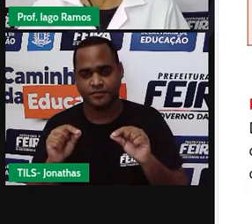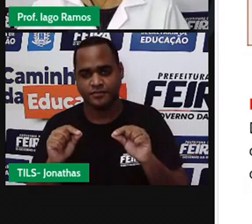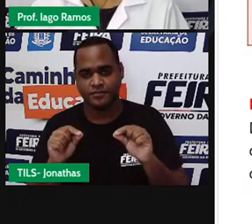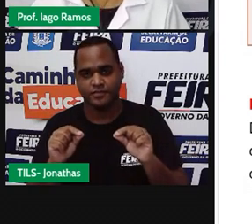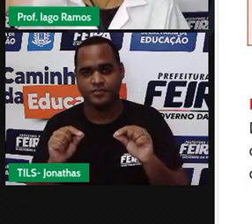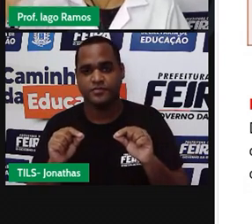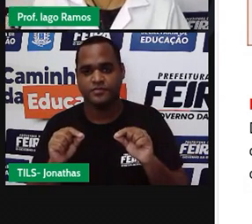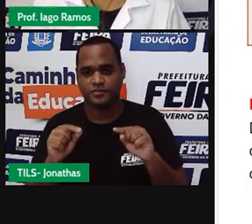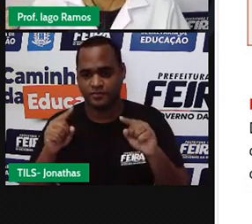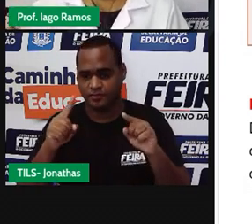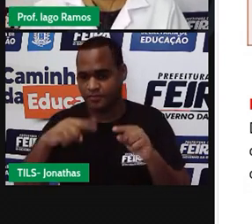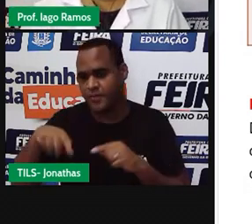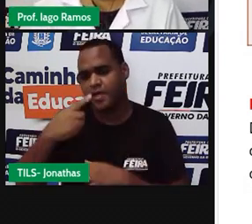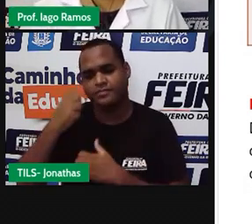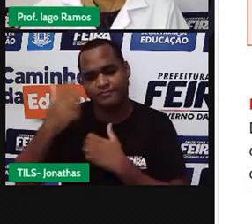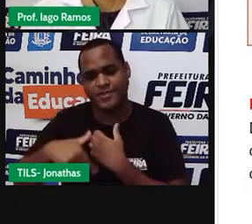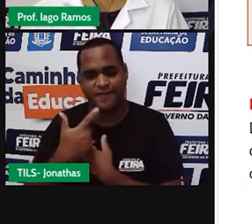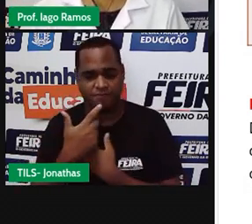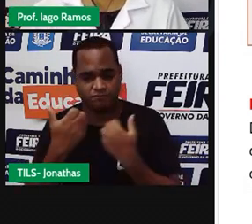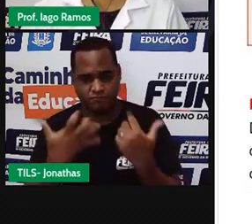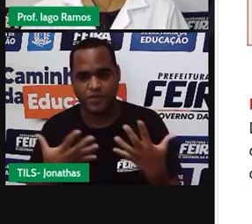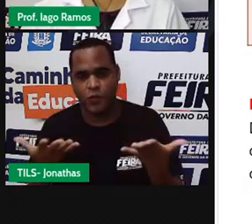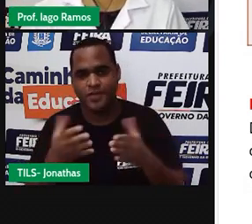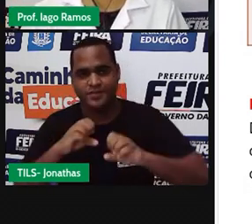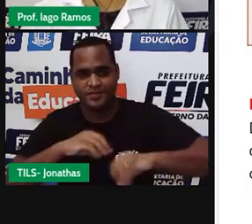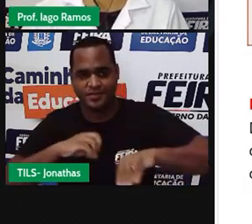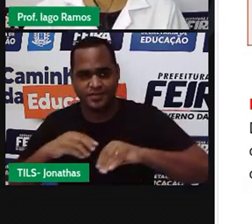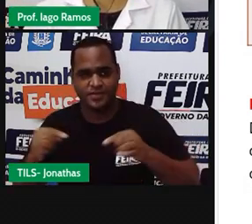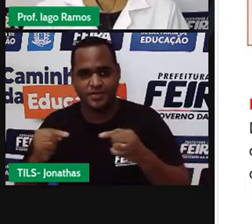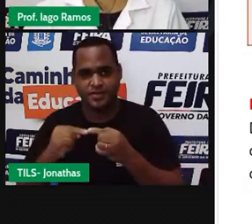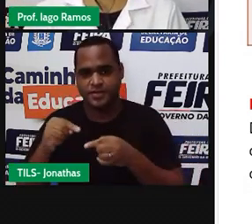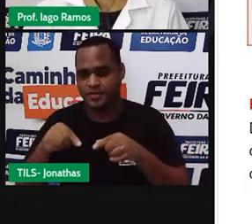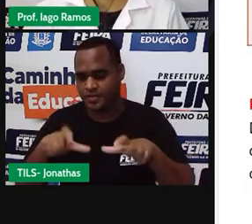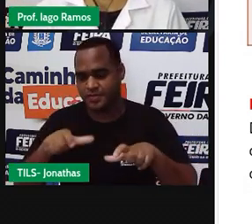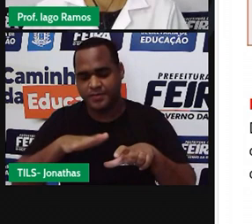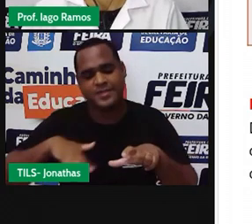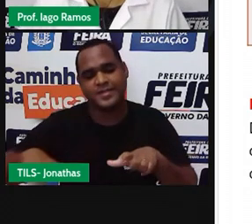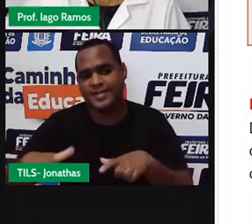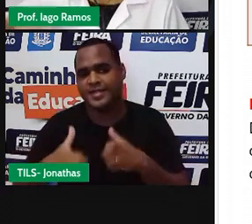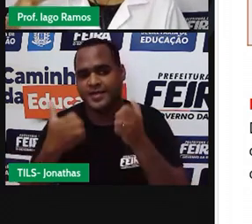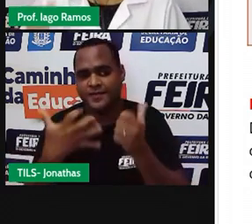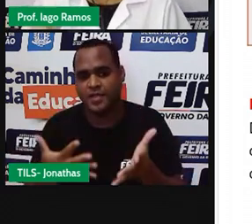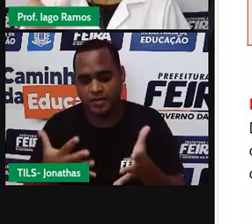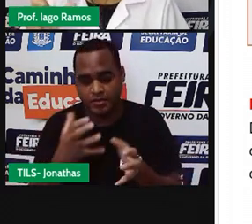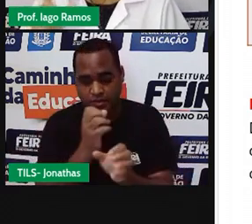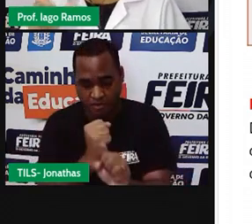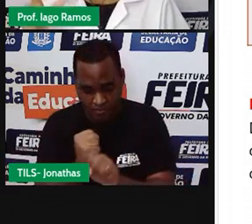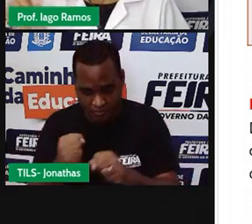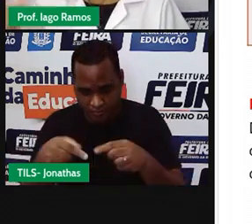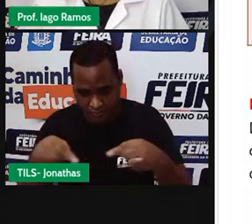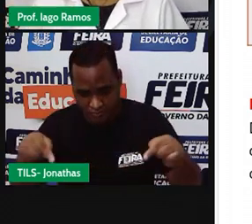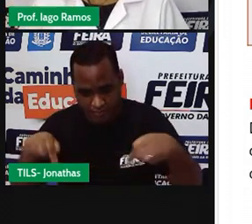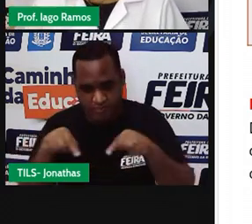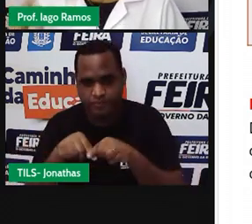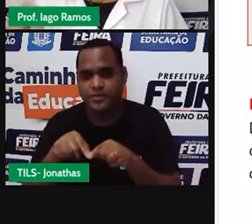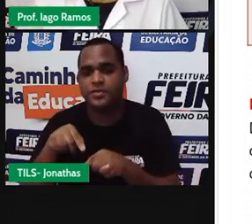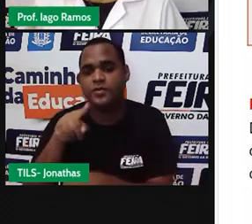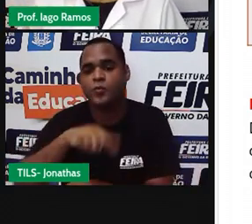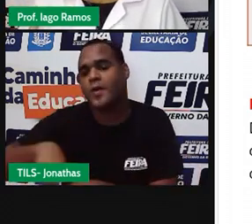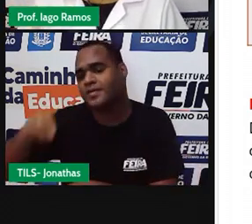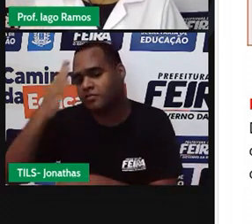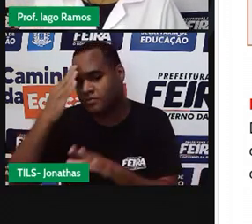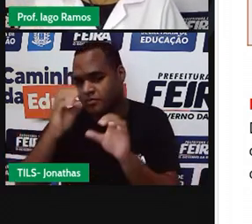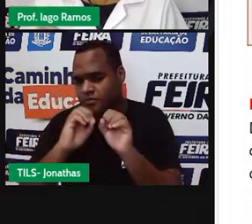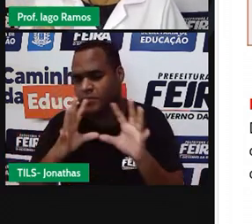é o que a gente tem para falar nessa aula é medida de uma superfície para a gente entender